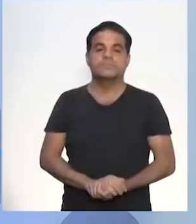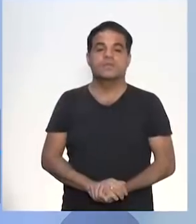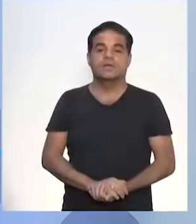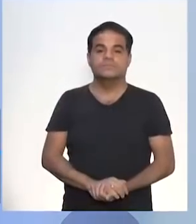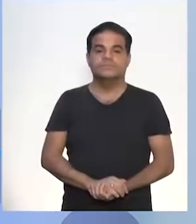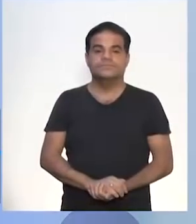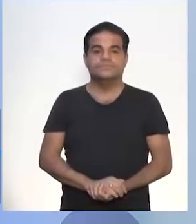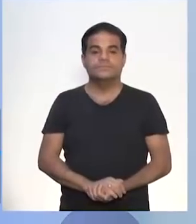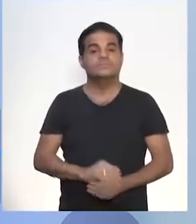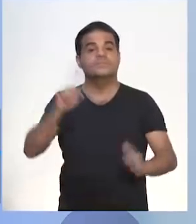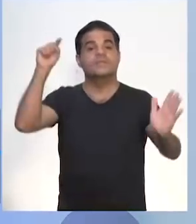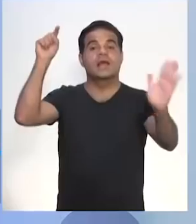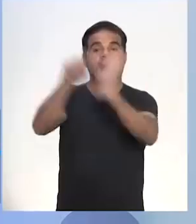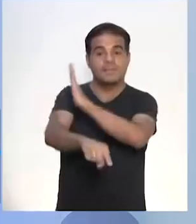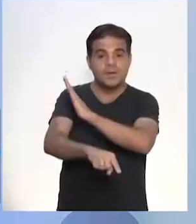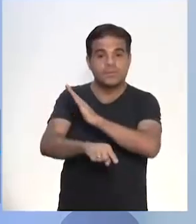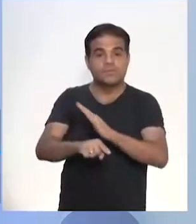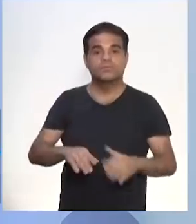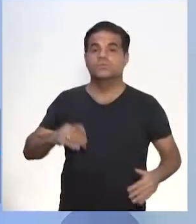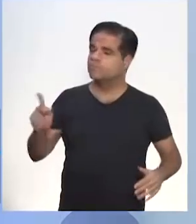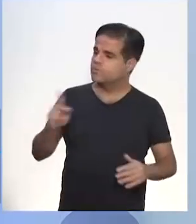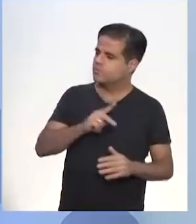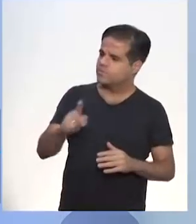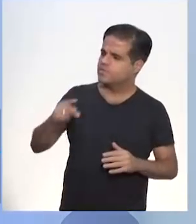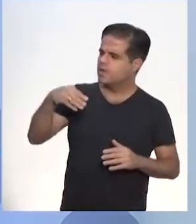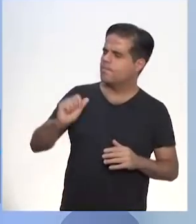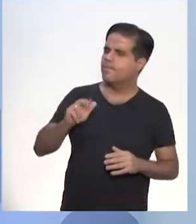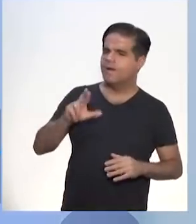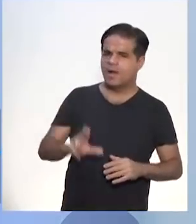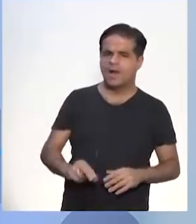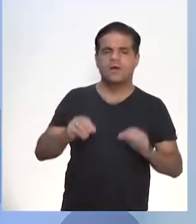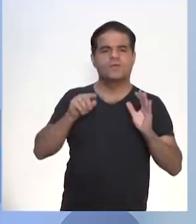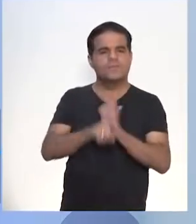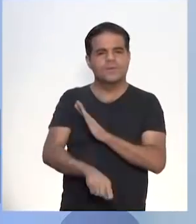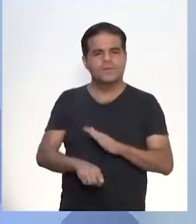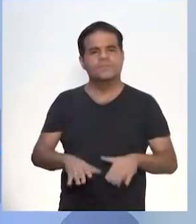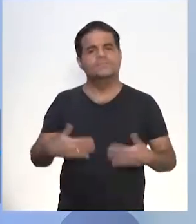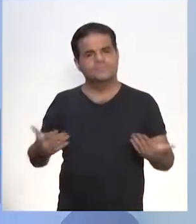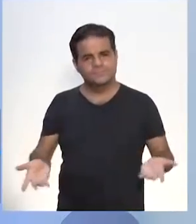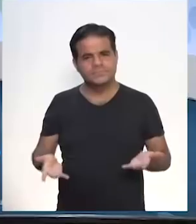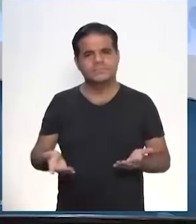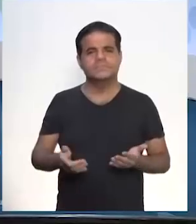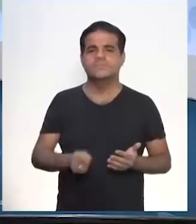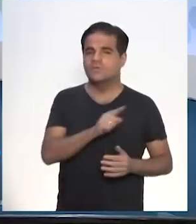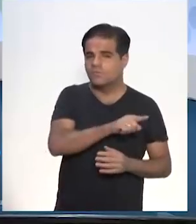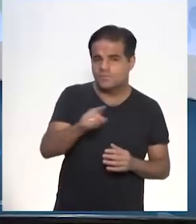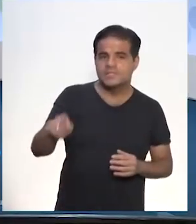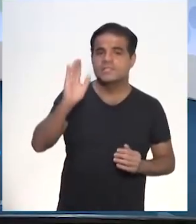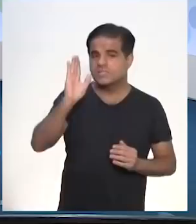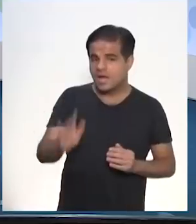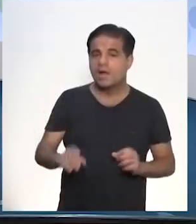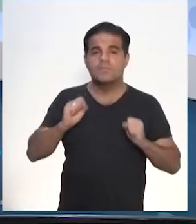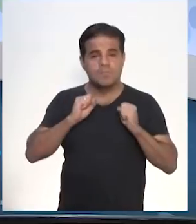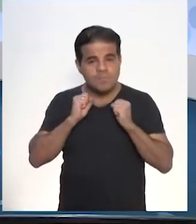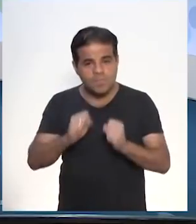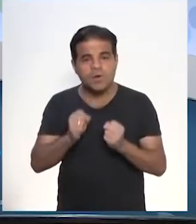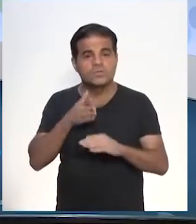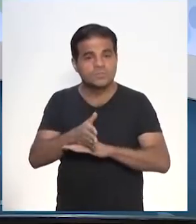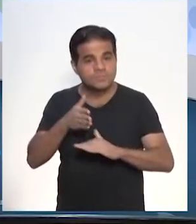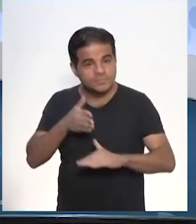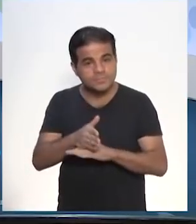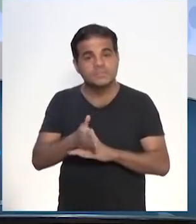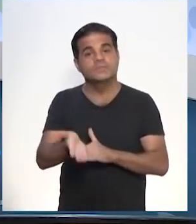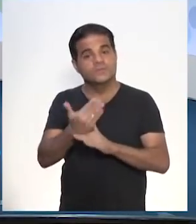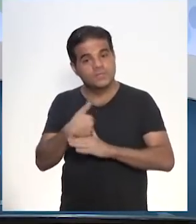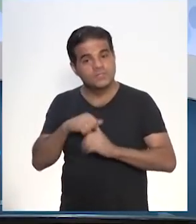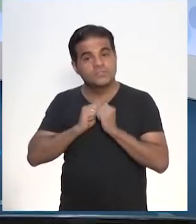Então, uma pergunta muito óbvia, né, professor Mauro? Mas que pergunta óbvia. Será que é óbvia mesmo? Vocês já podem começar a participar com a